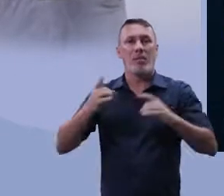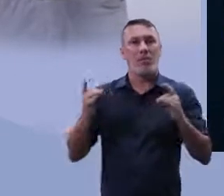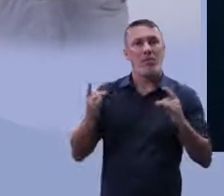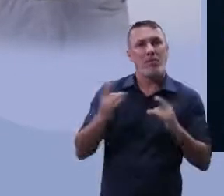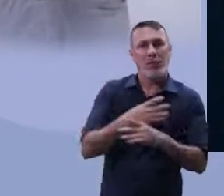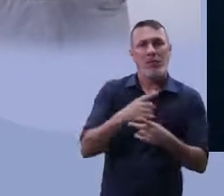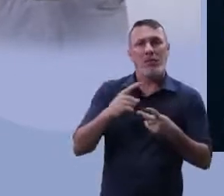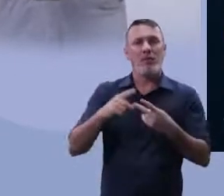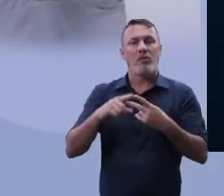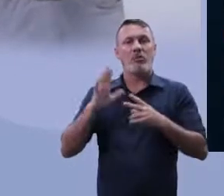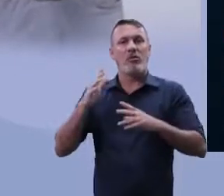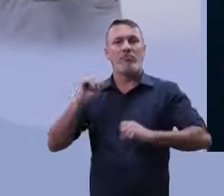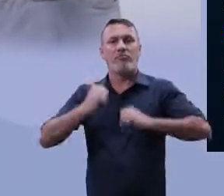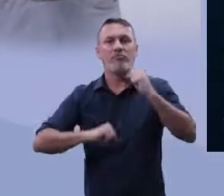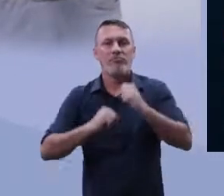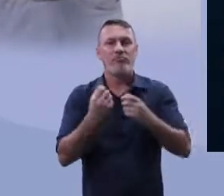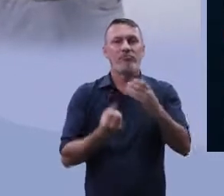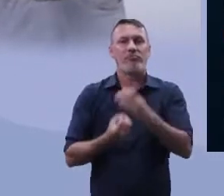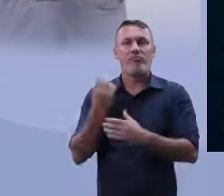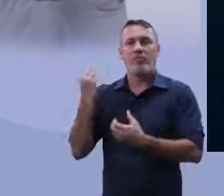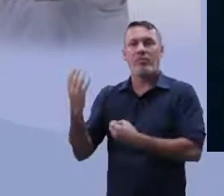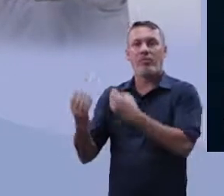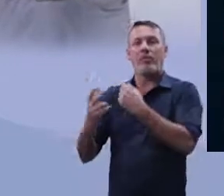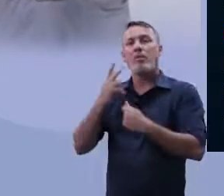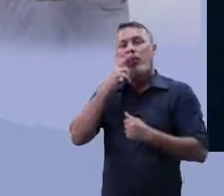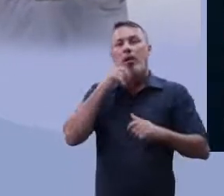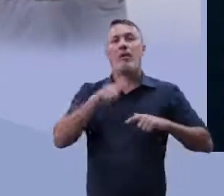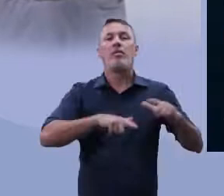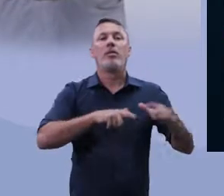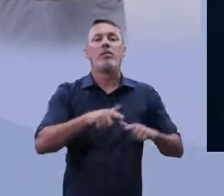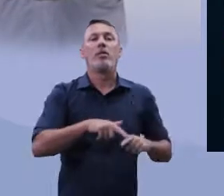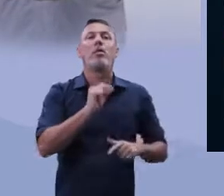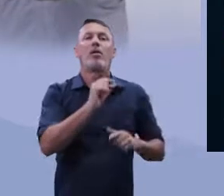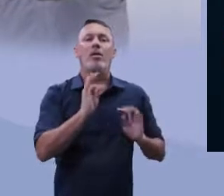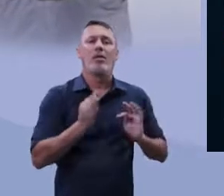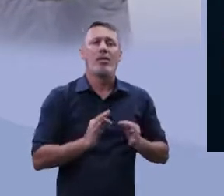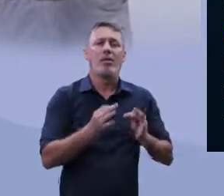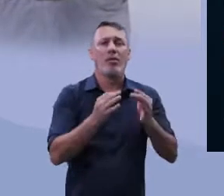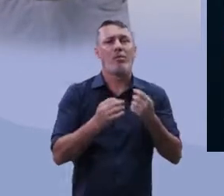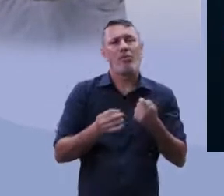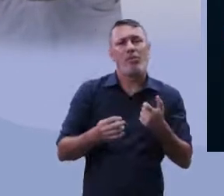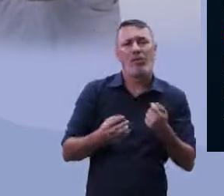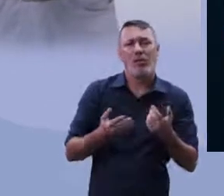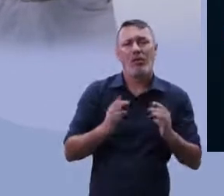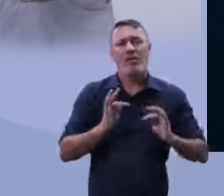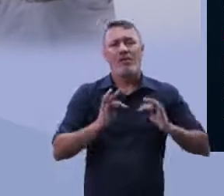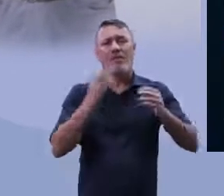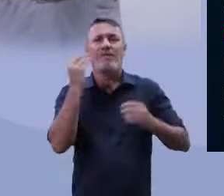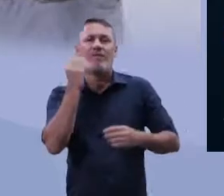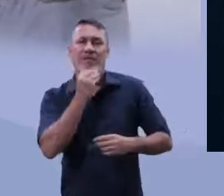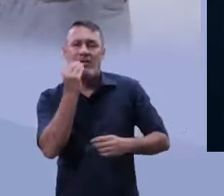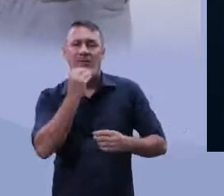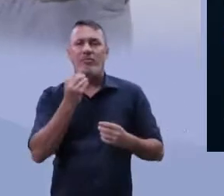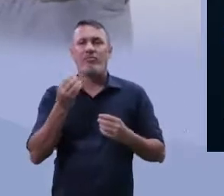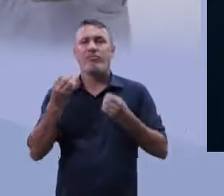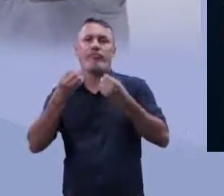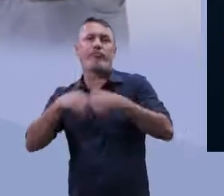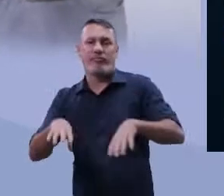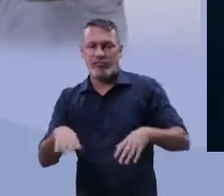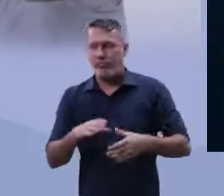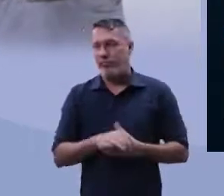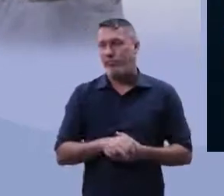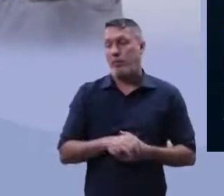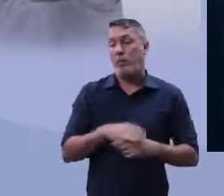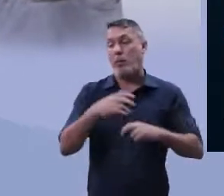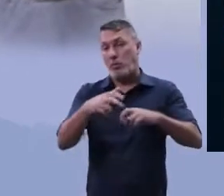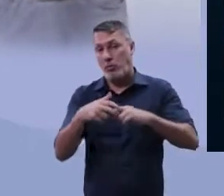primários, semi-industrializados, né, aonde você vai ter aí, né, uma mão de obra pouco tecnológica para a produção de tal